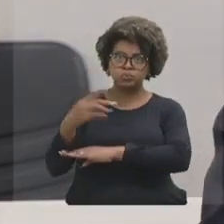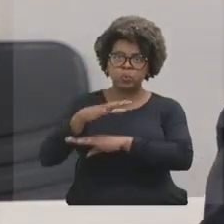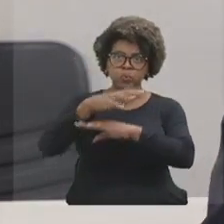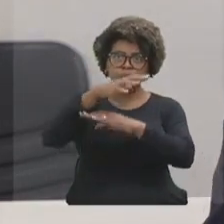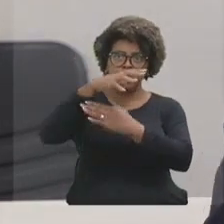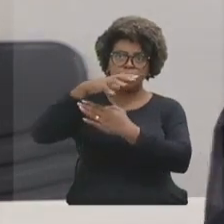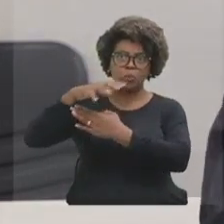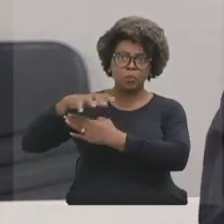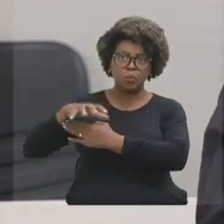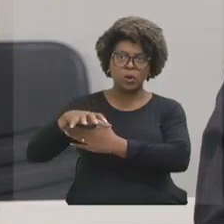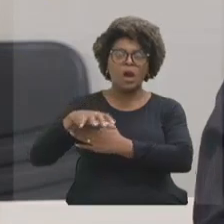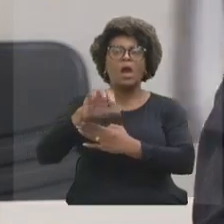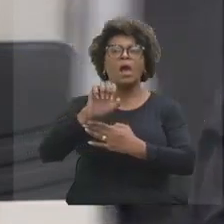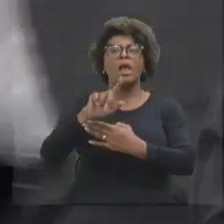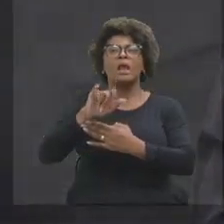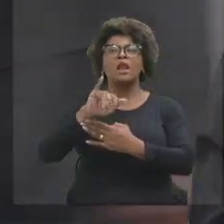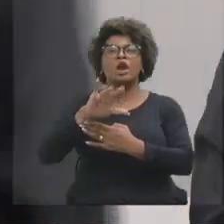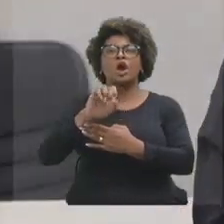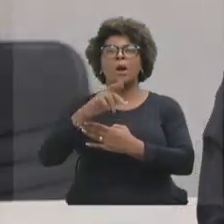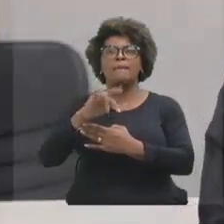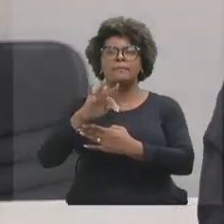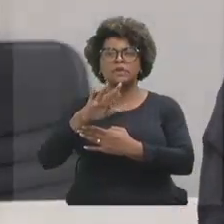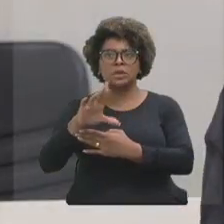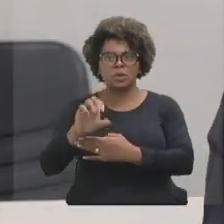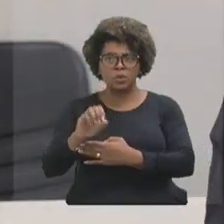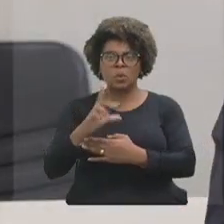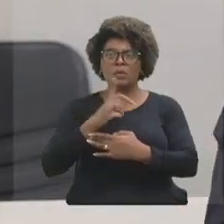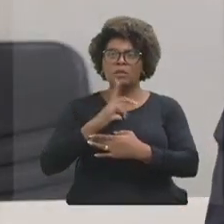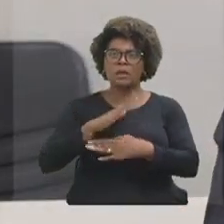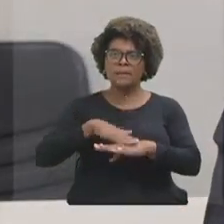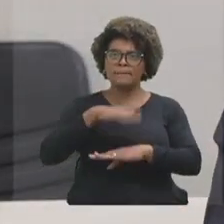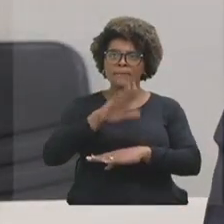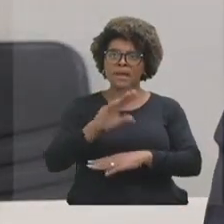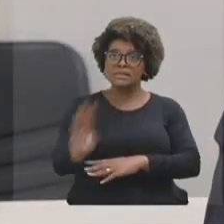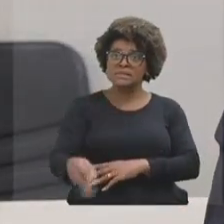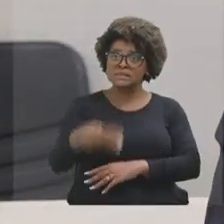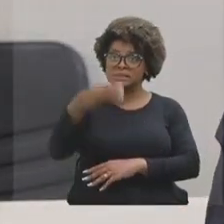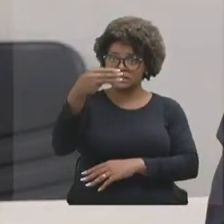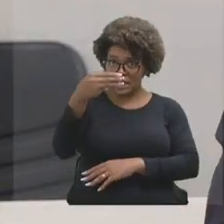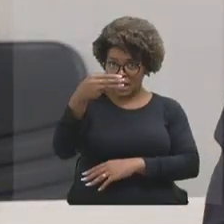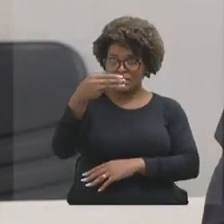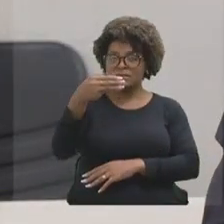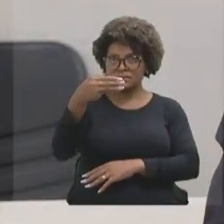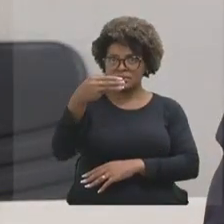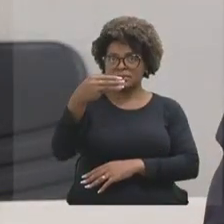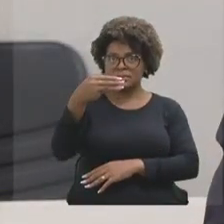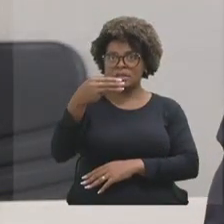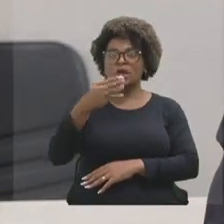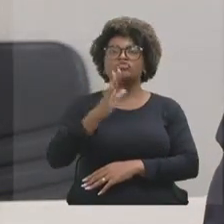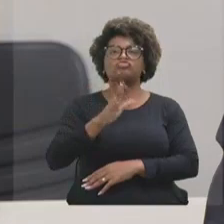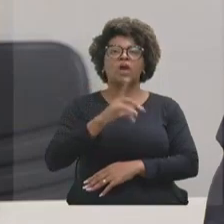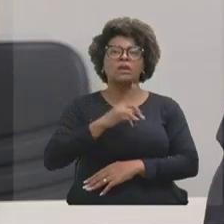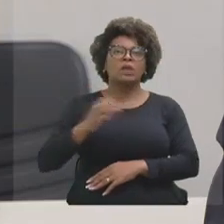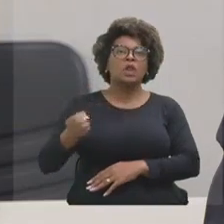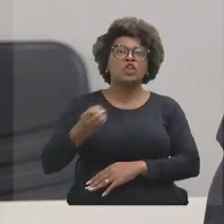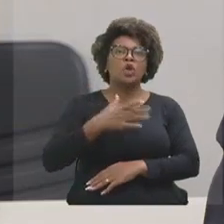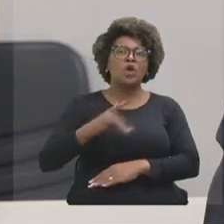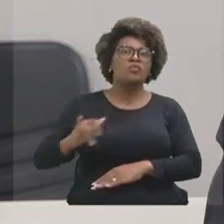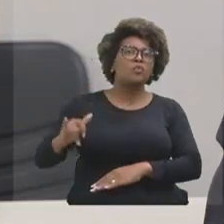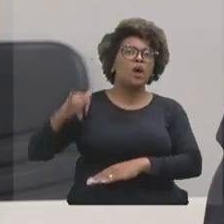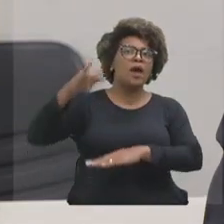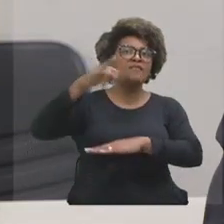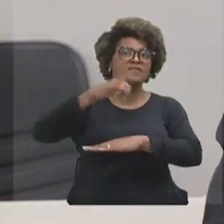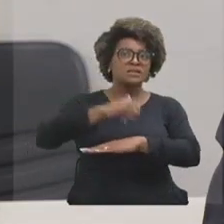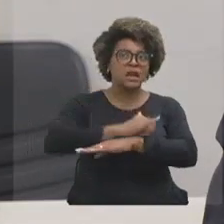nós estamos aí adquirindo mais três helicópteros o novo avião nosso já chegou tem fase de teste para